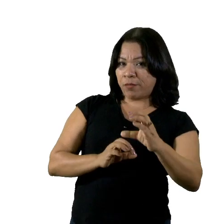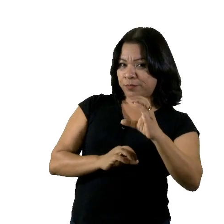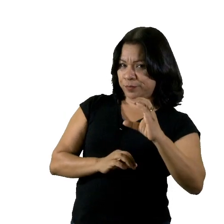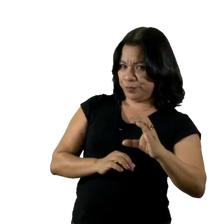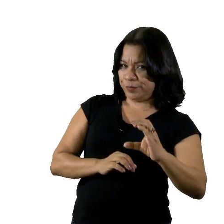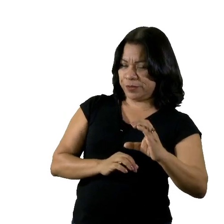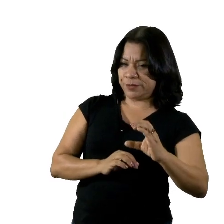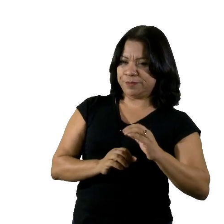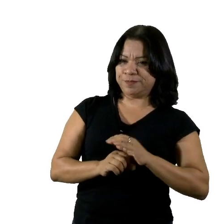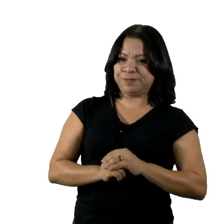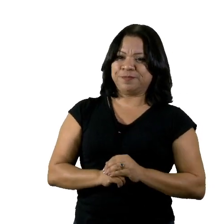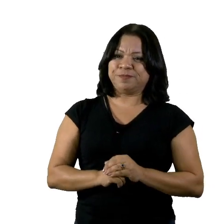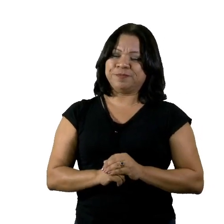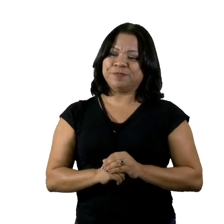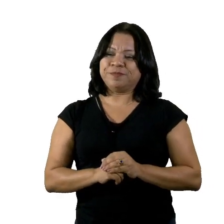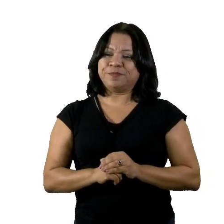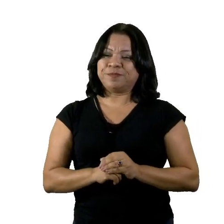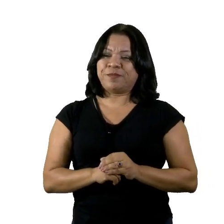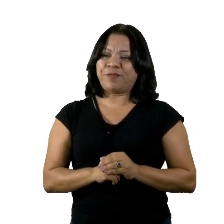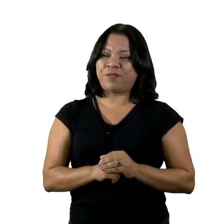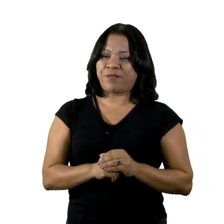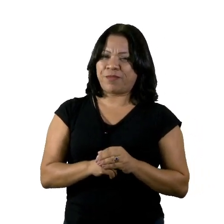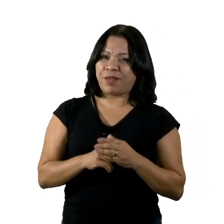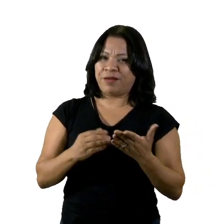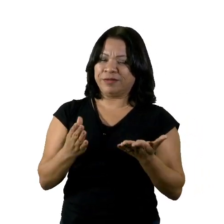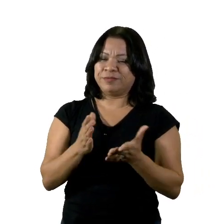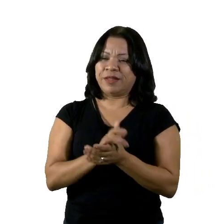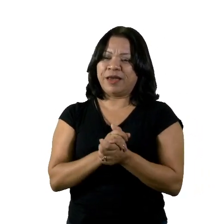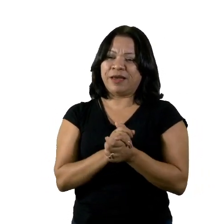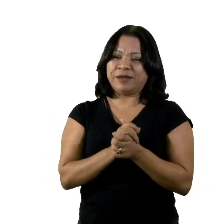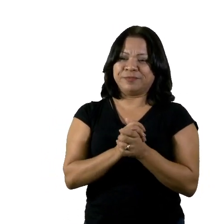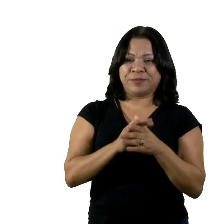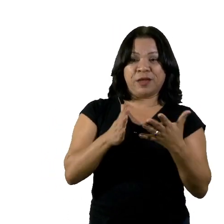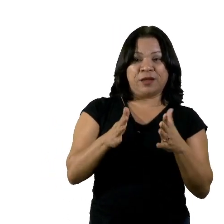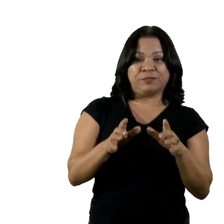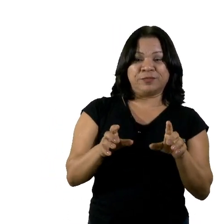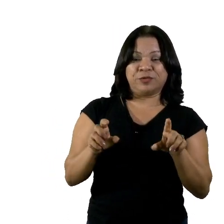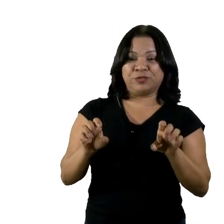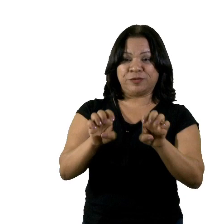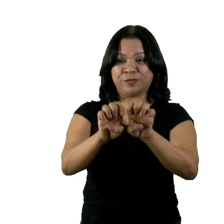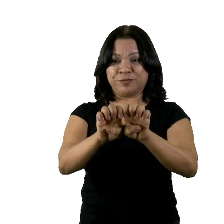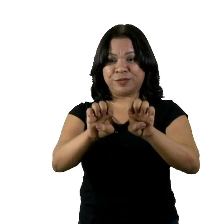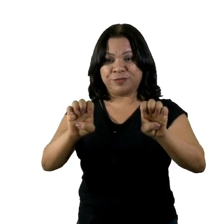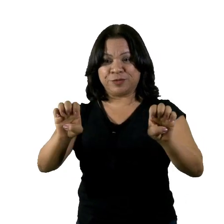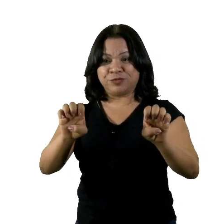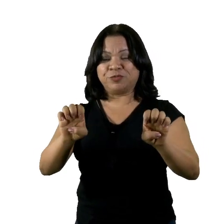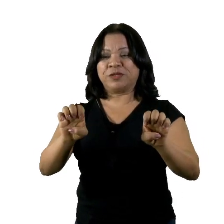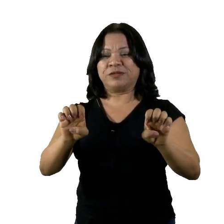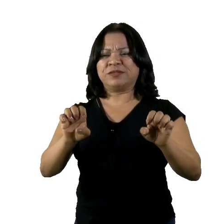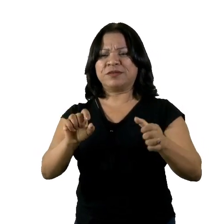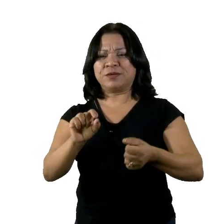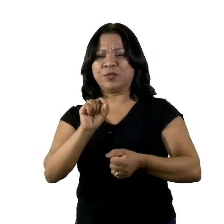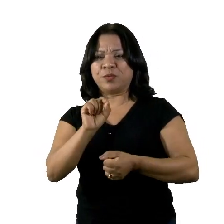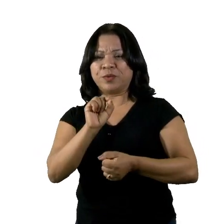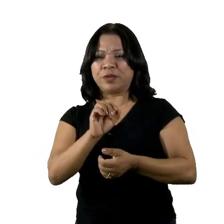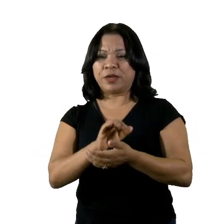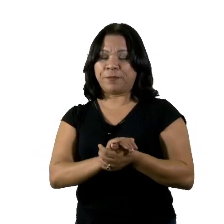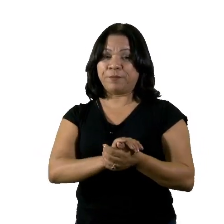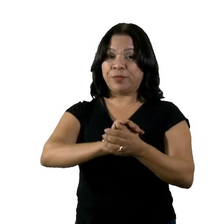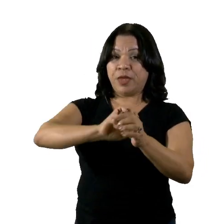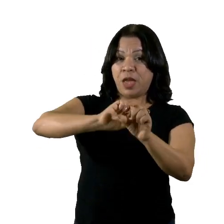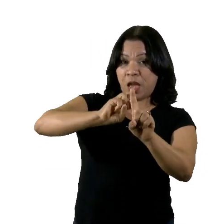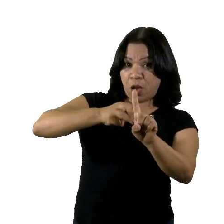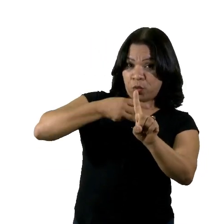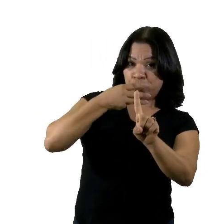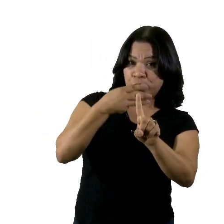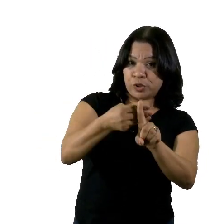seguinte, eu devo escrever uma expressão algébrica, né? Devo representar algebricamente a expressão o triplo de um